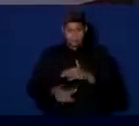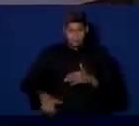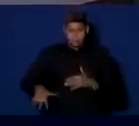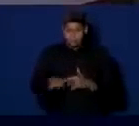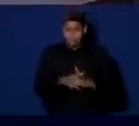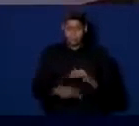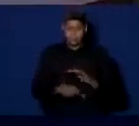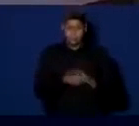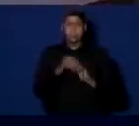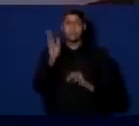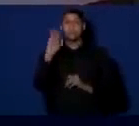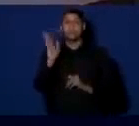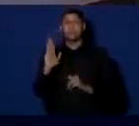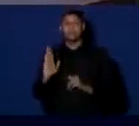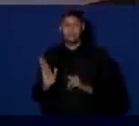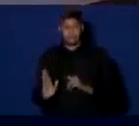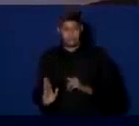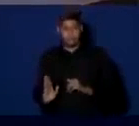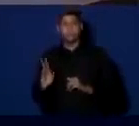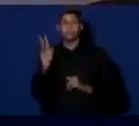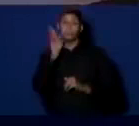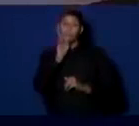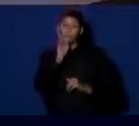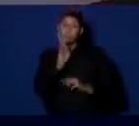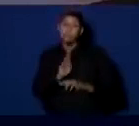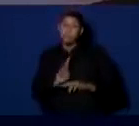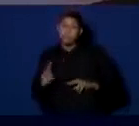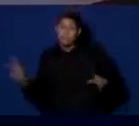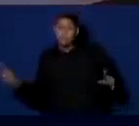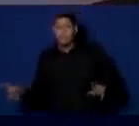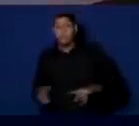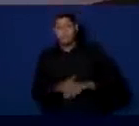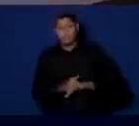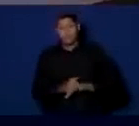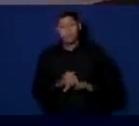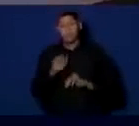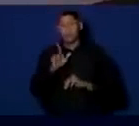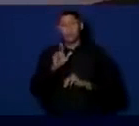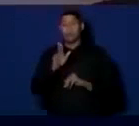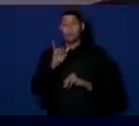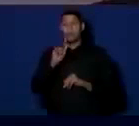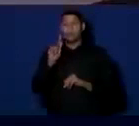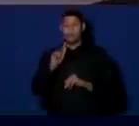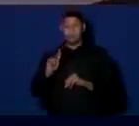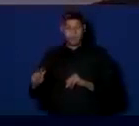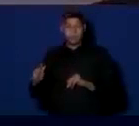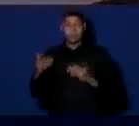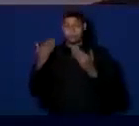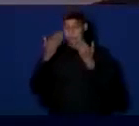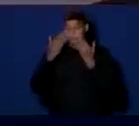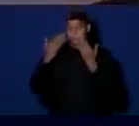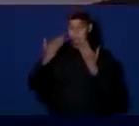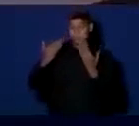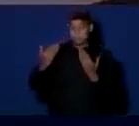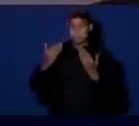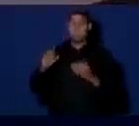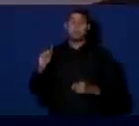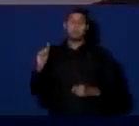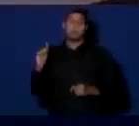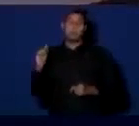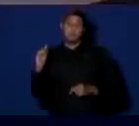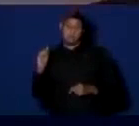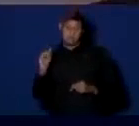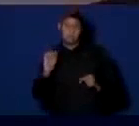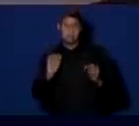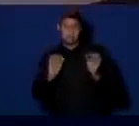de capitais brasileiro, mas com histórias muito diferentes, né? O Luiz está à frente